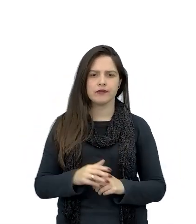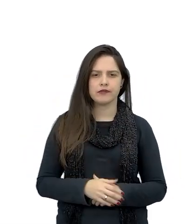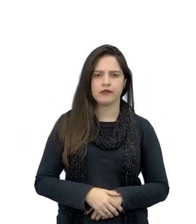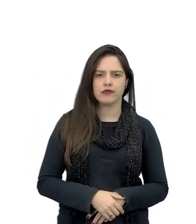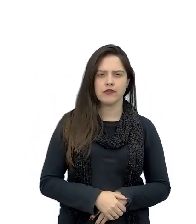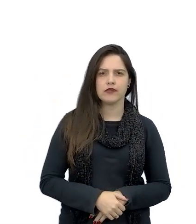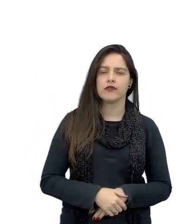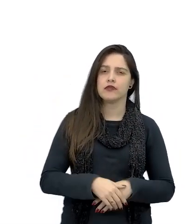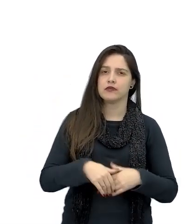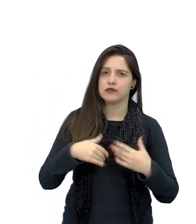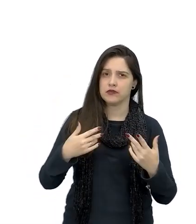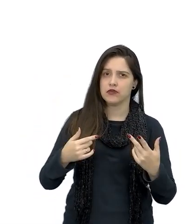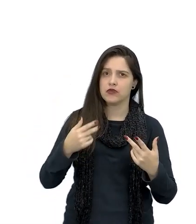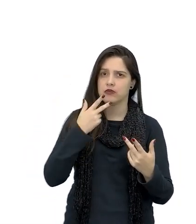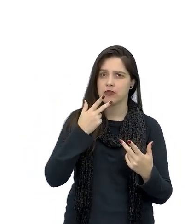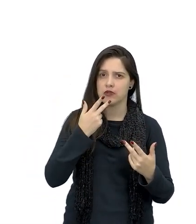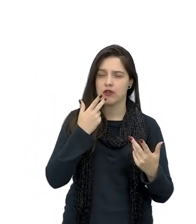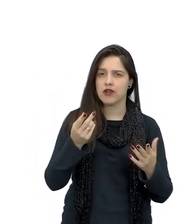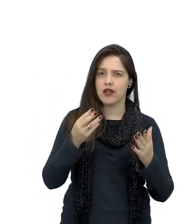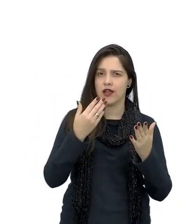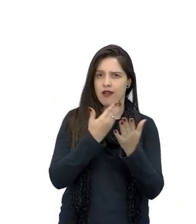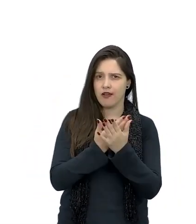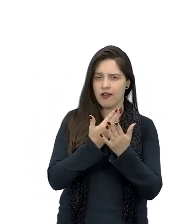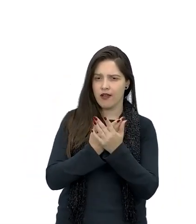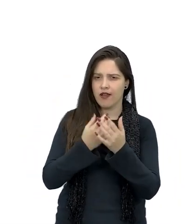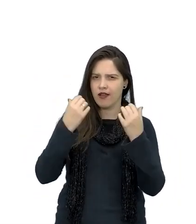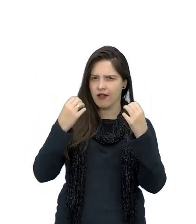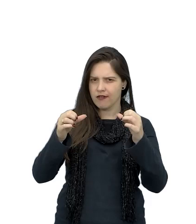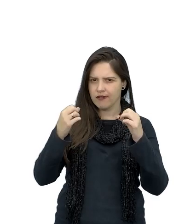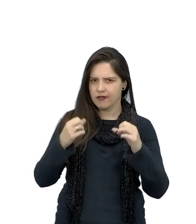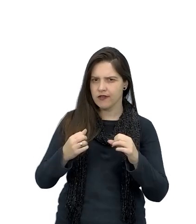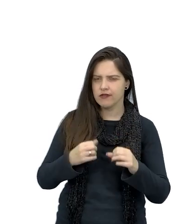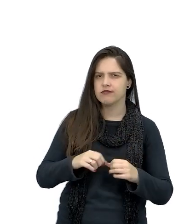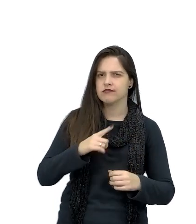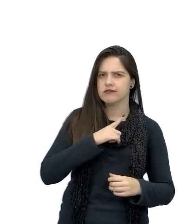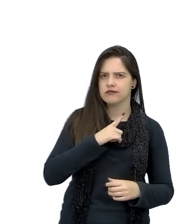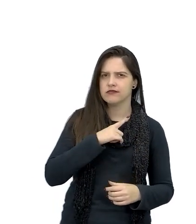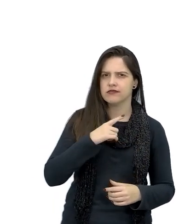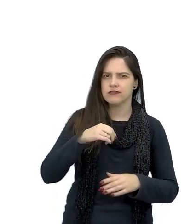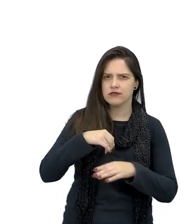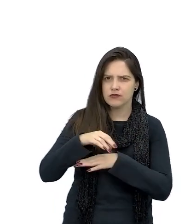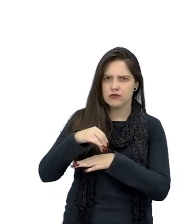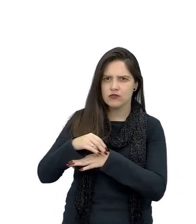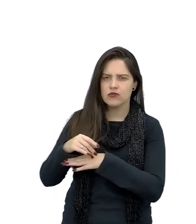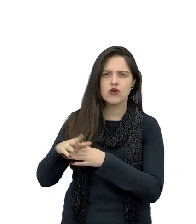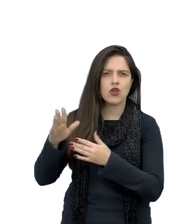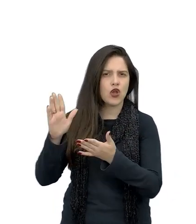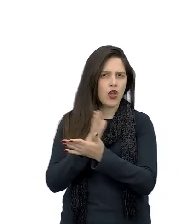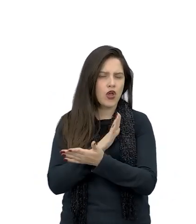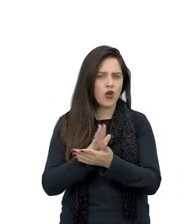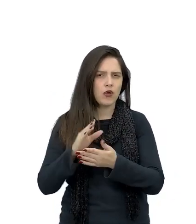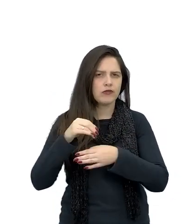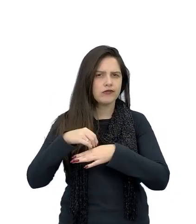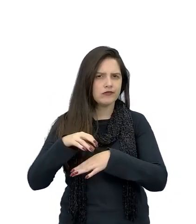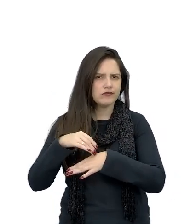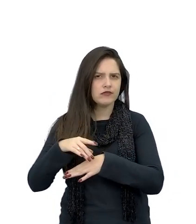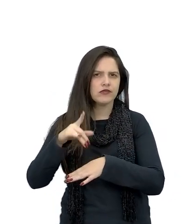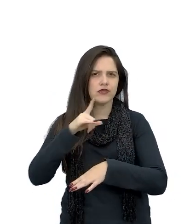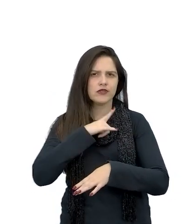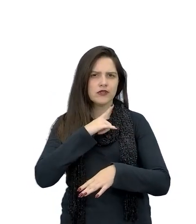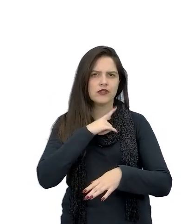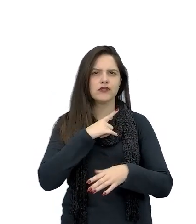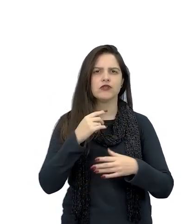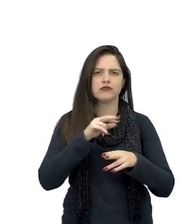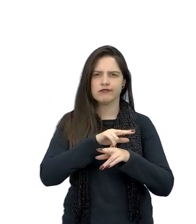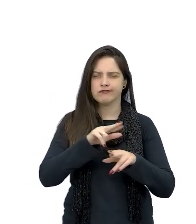na aula 10, quando fizerem a autoavaliação e a socialização de algumas produções da turma, terão mais